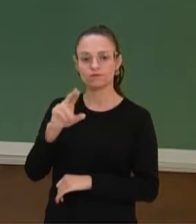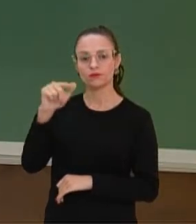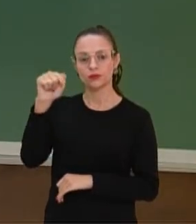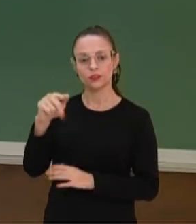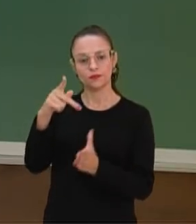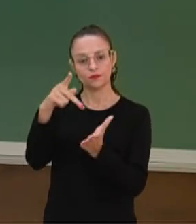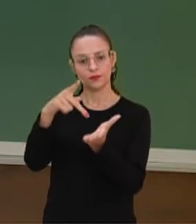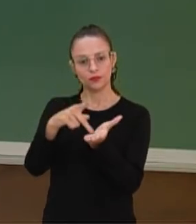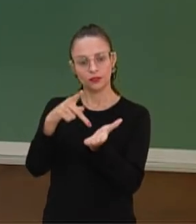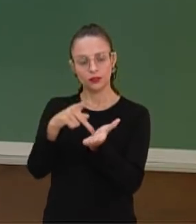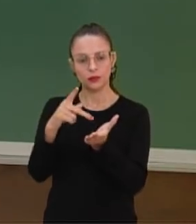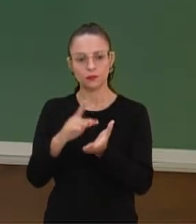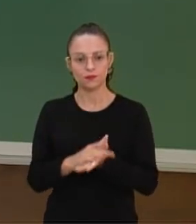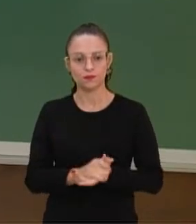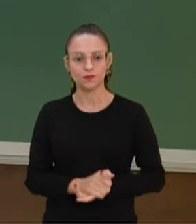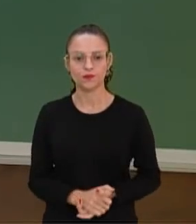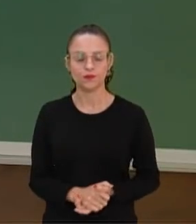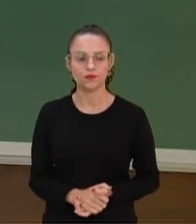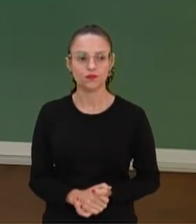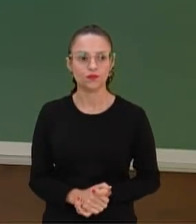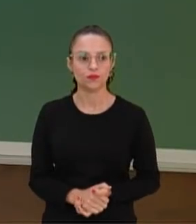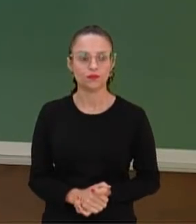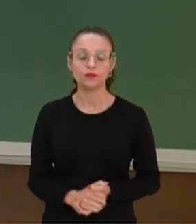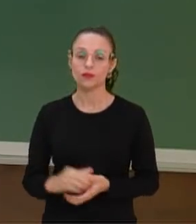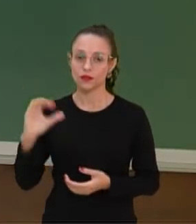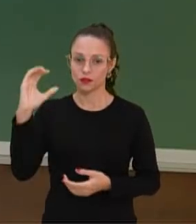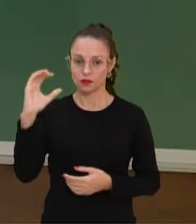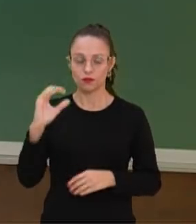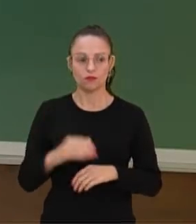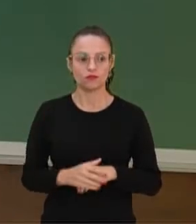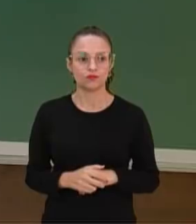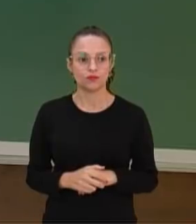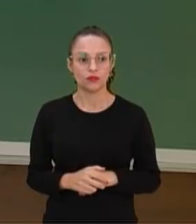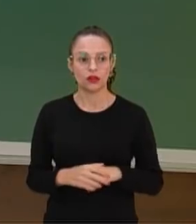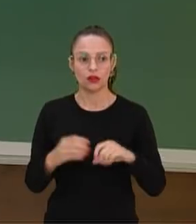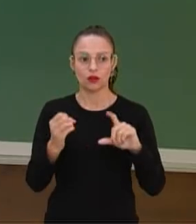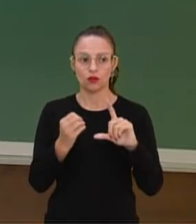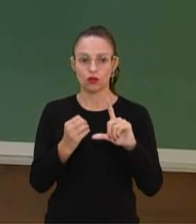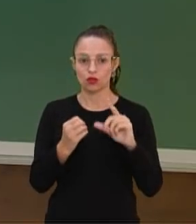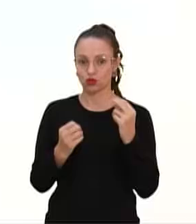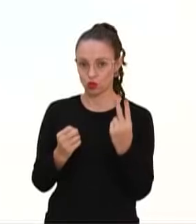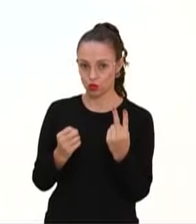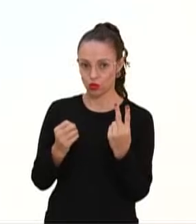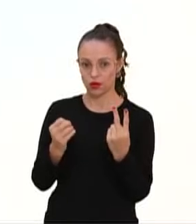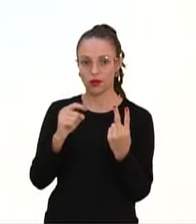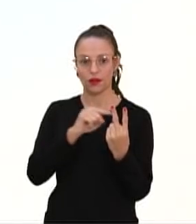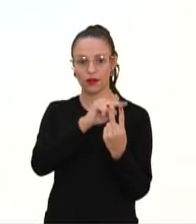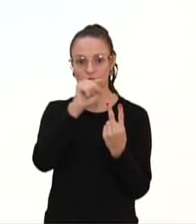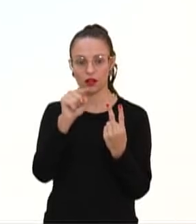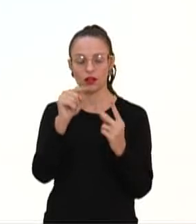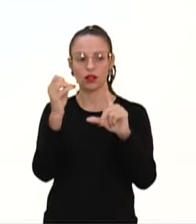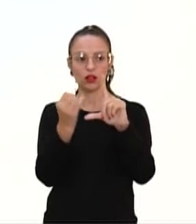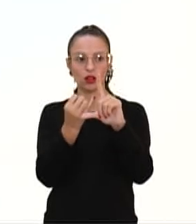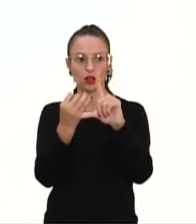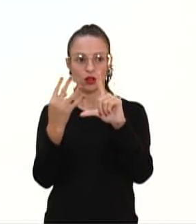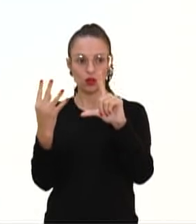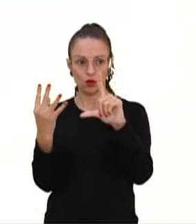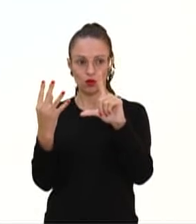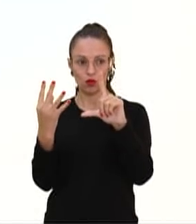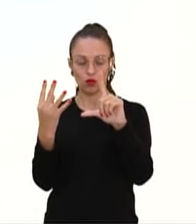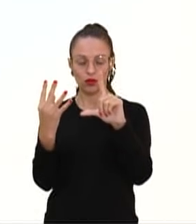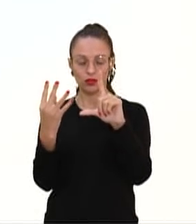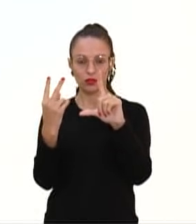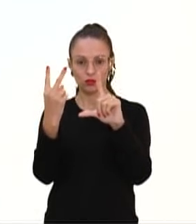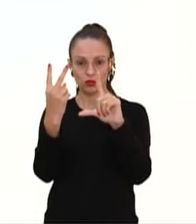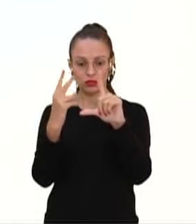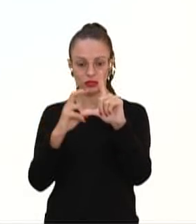7. Verdadeiro. Letra C, log 2 elevado a log de